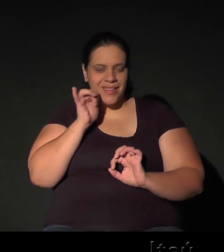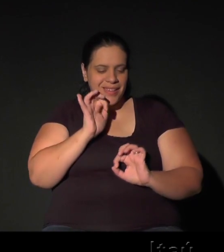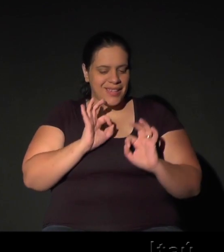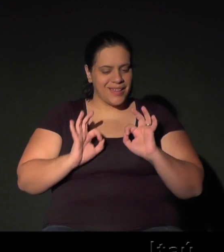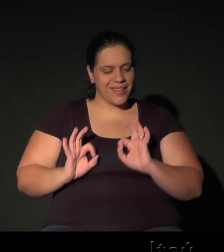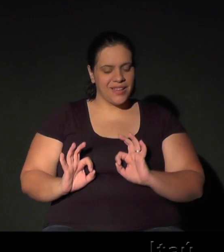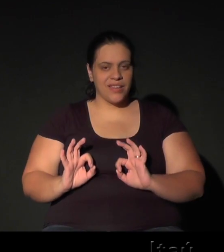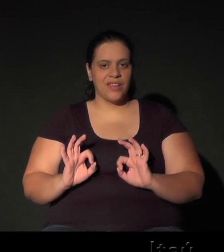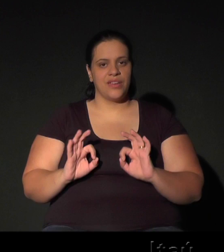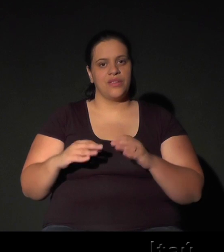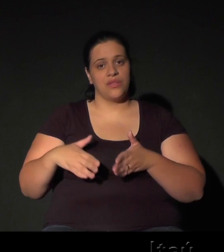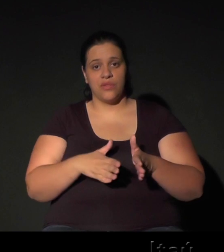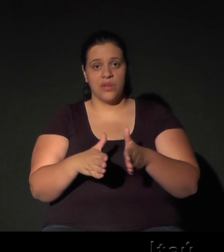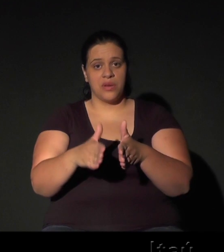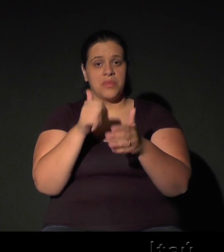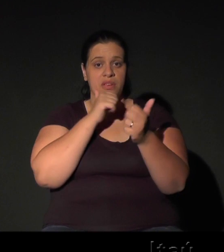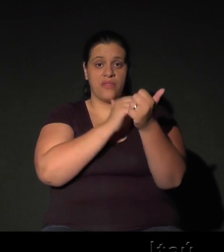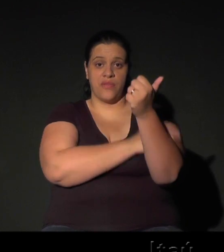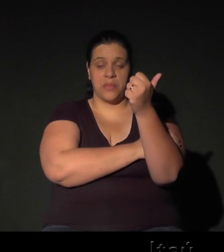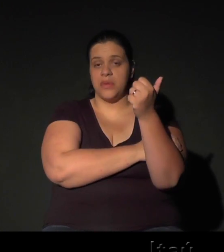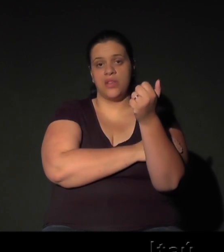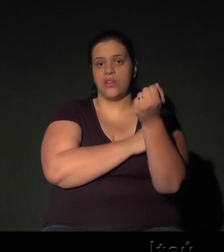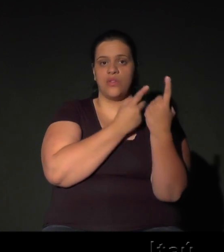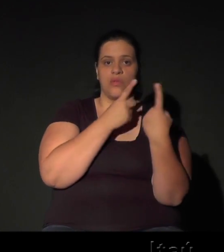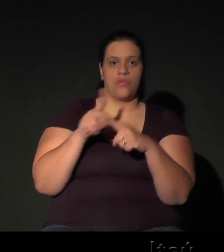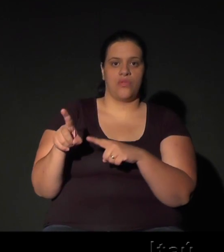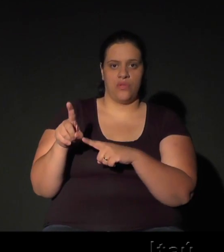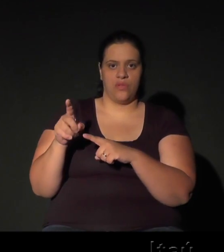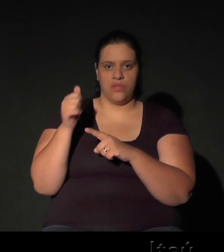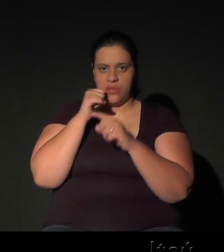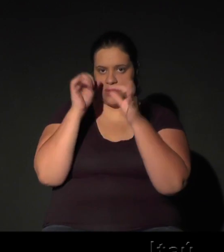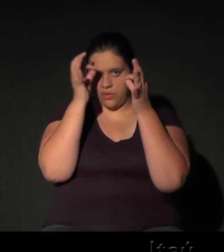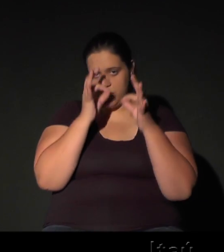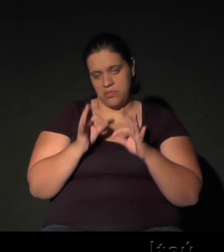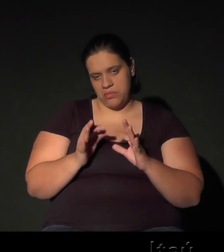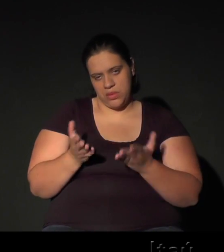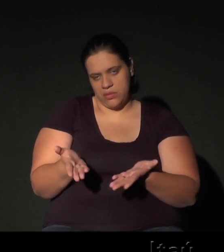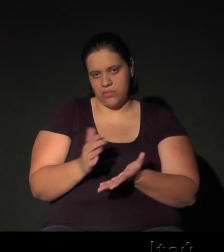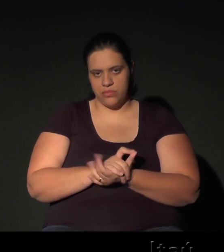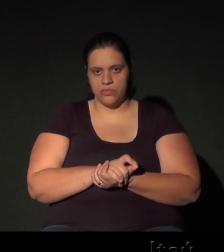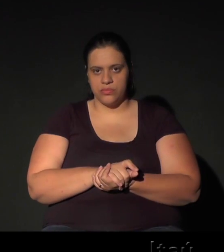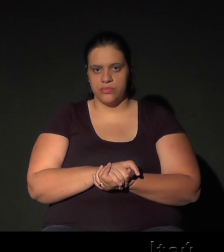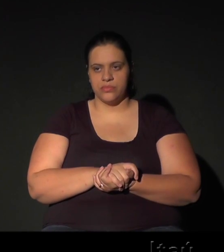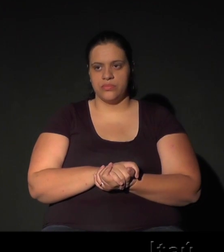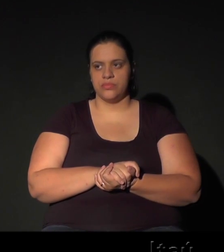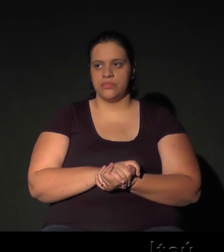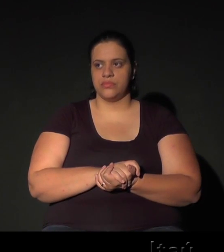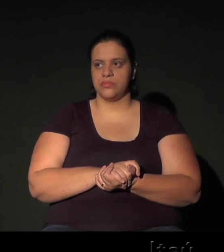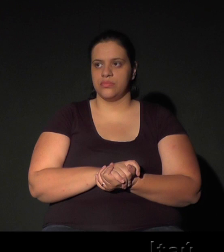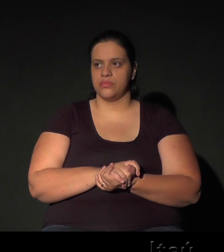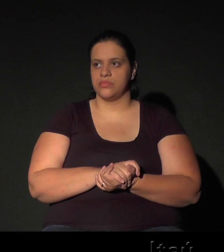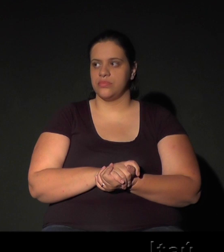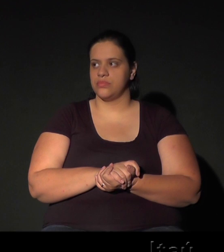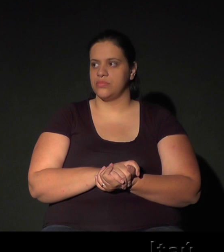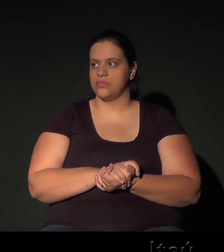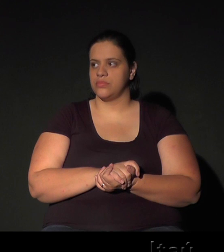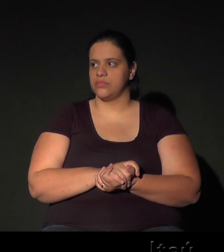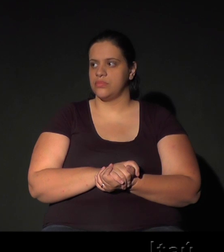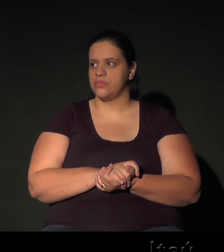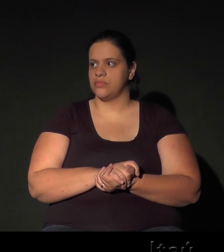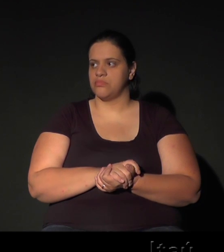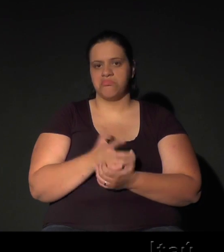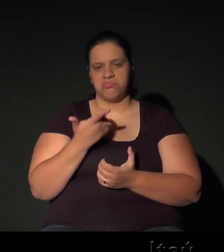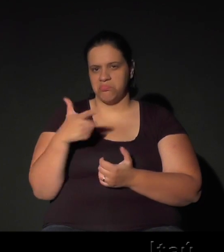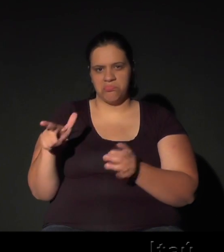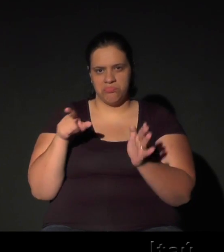das dos caminhos do feminismo é derrubar a feminilidade e é isso tem